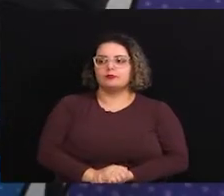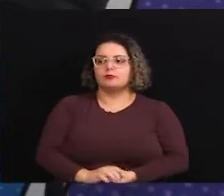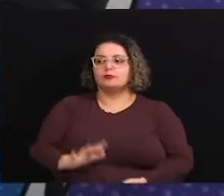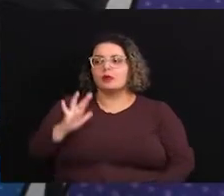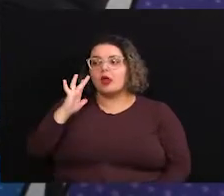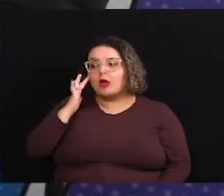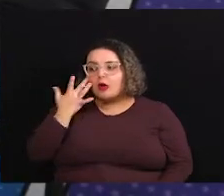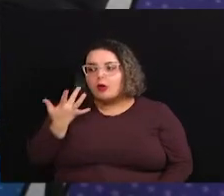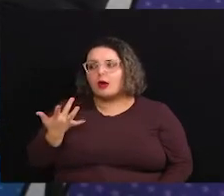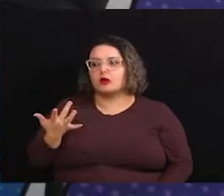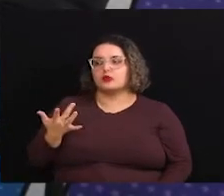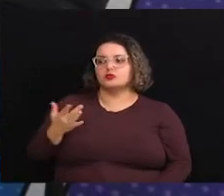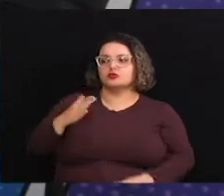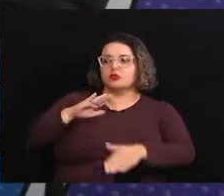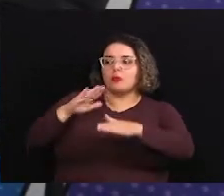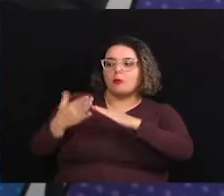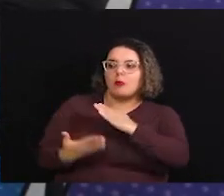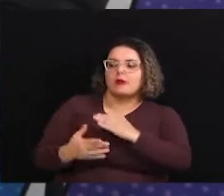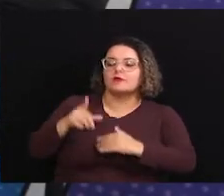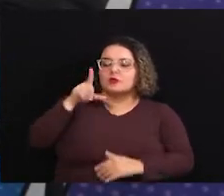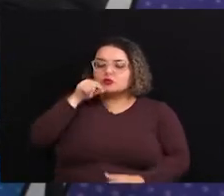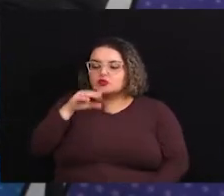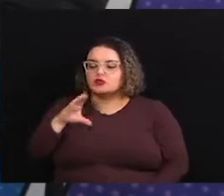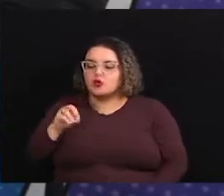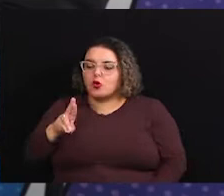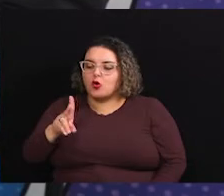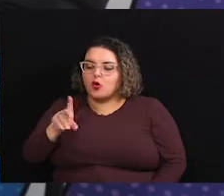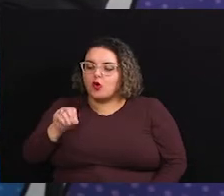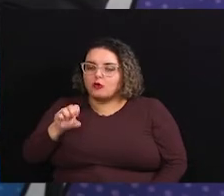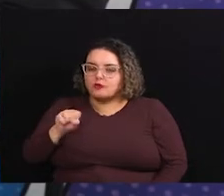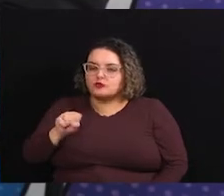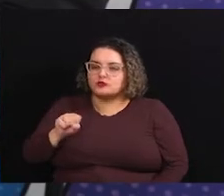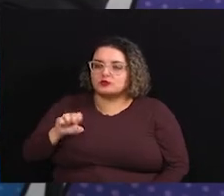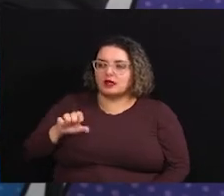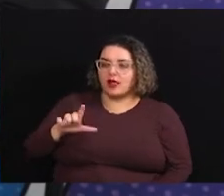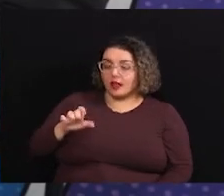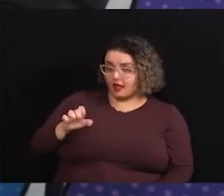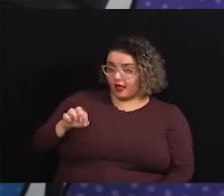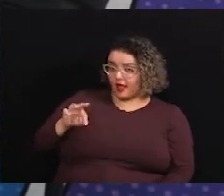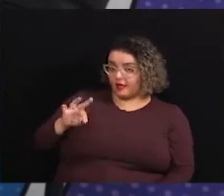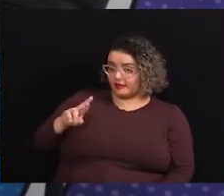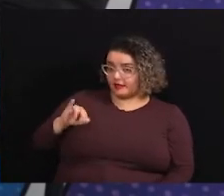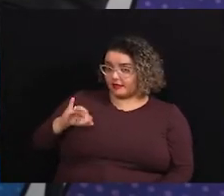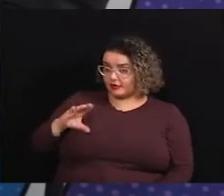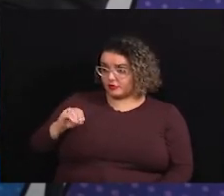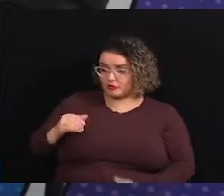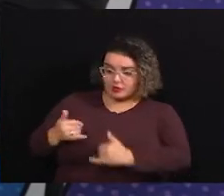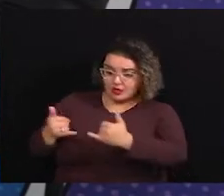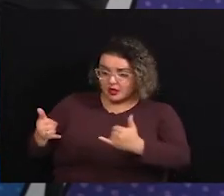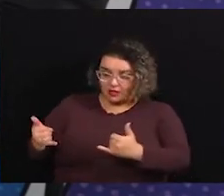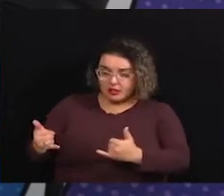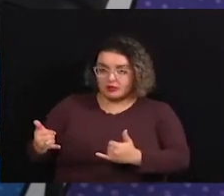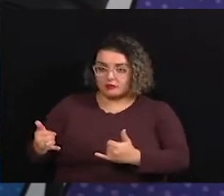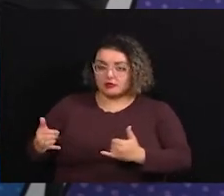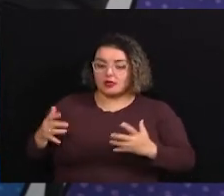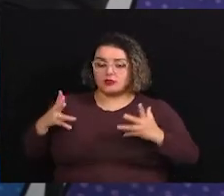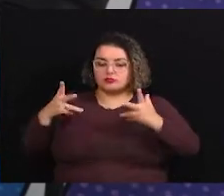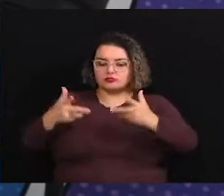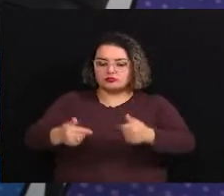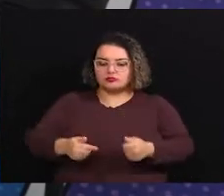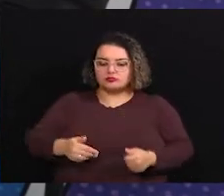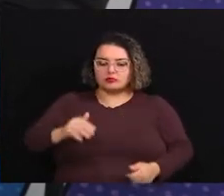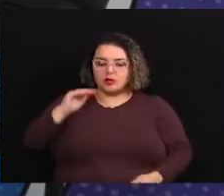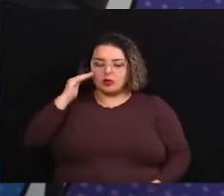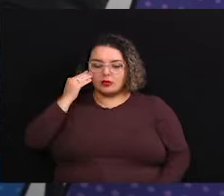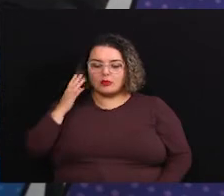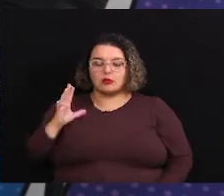Eu acho que o Bairro dos Corpos Elétricos, ele faz um diálogo com tudo aquilo que eu me identifico,